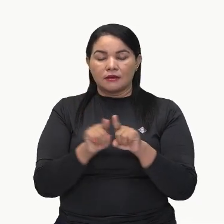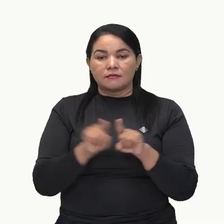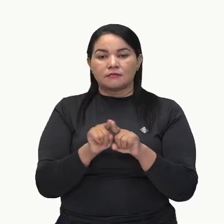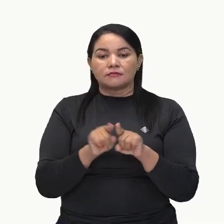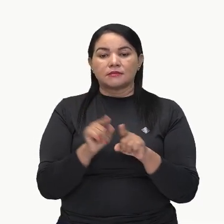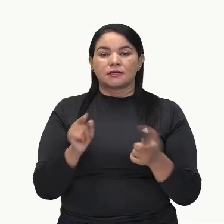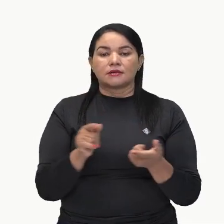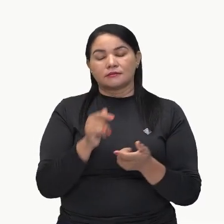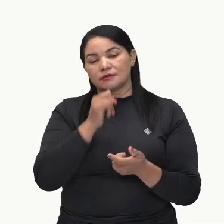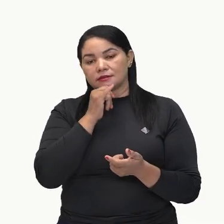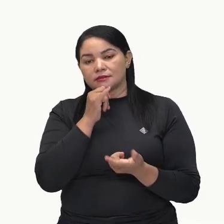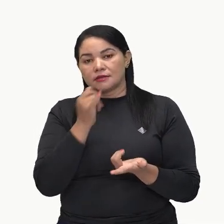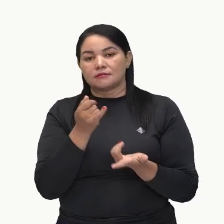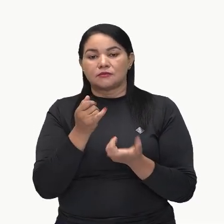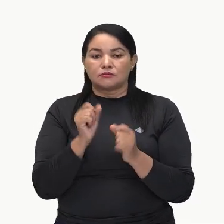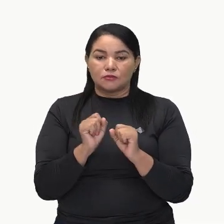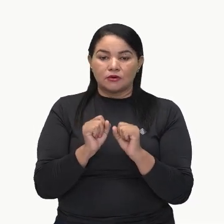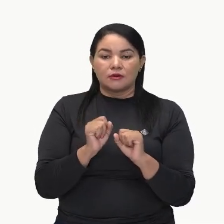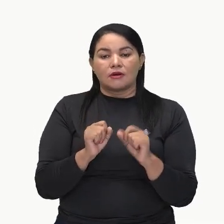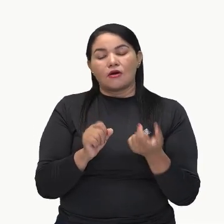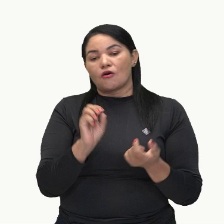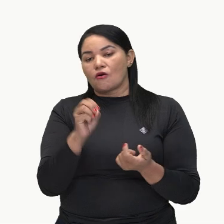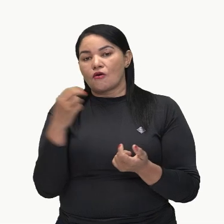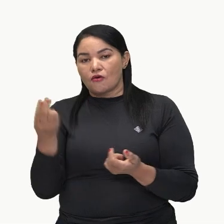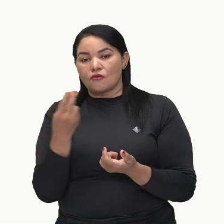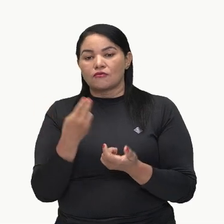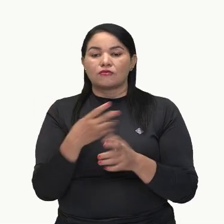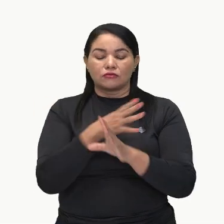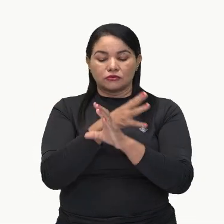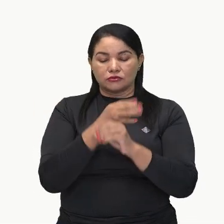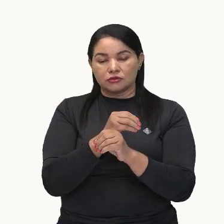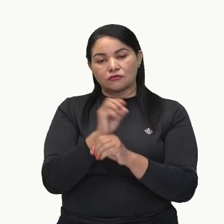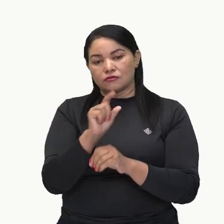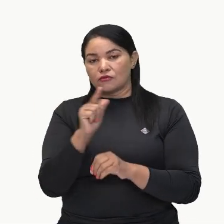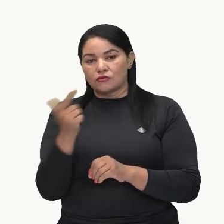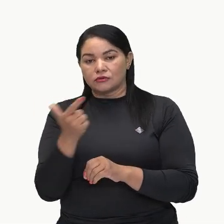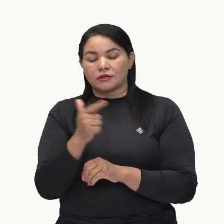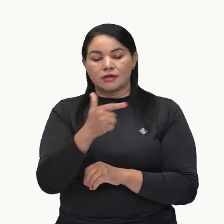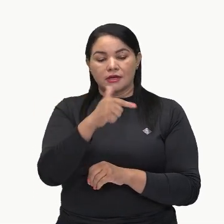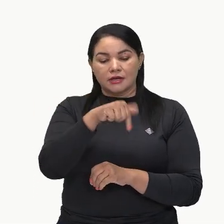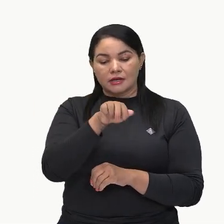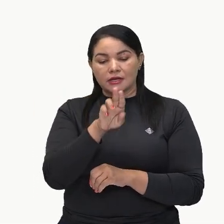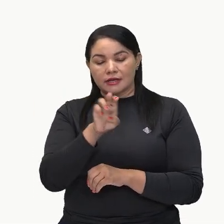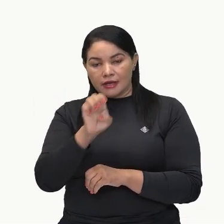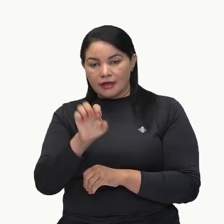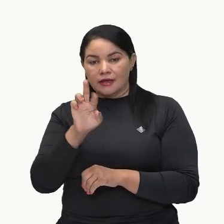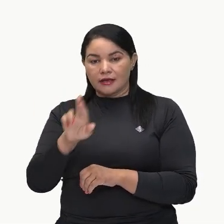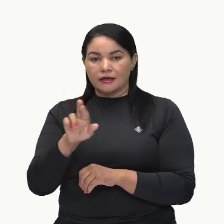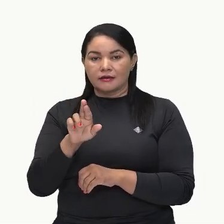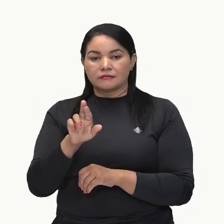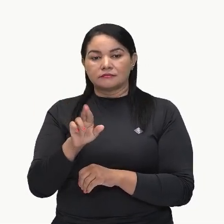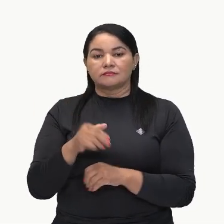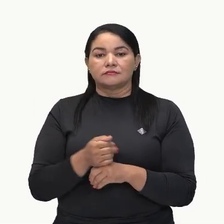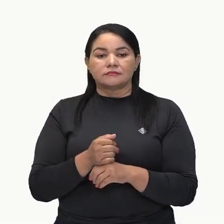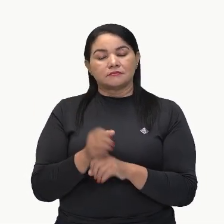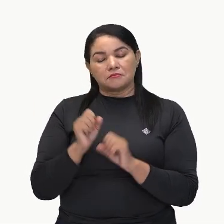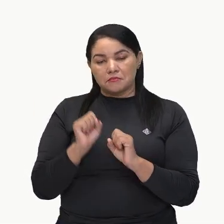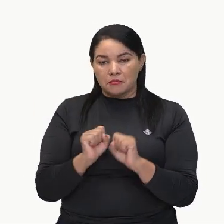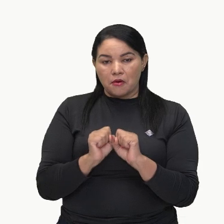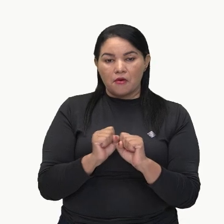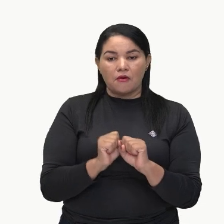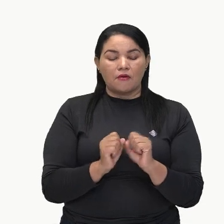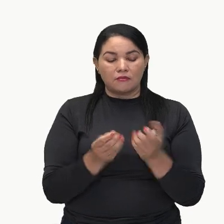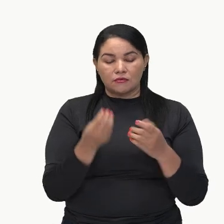fazer assim, quer, né? Cada uma dessas ocorrências dessa palavra vai para uma oração